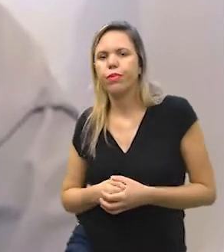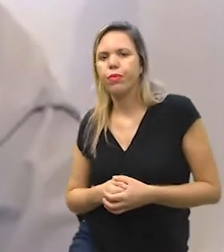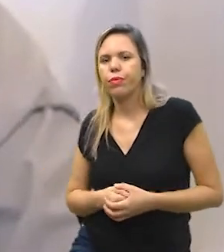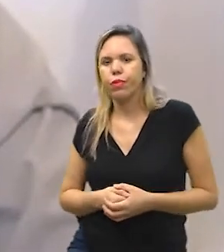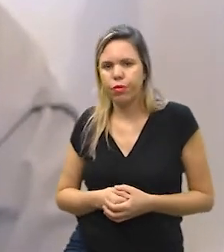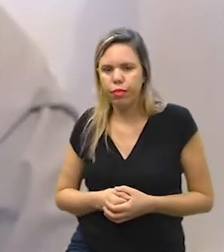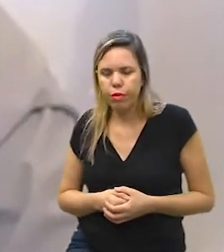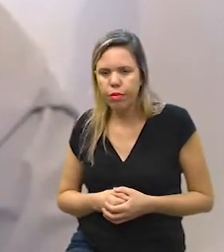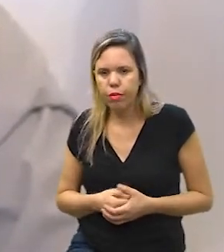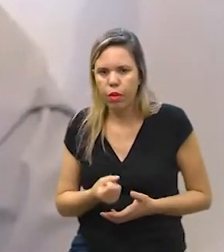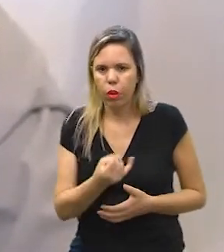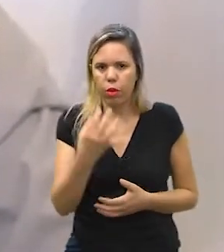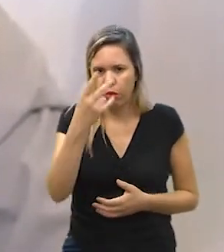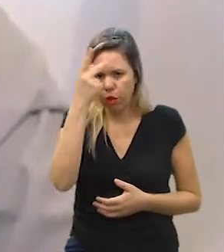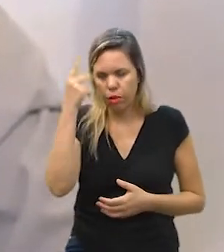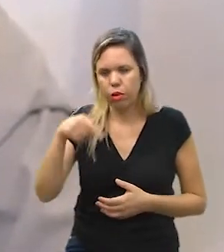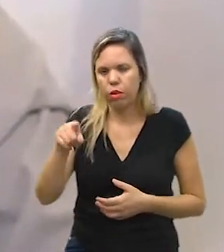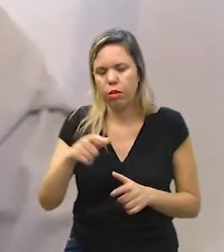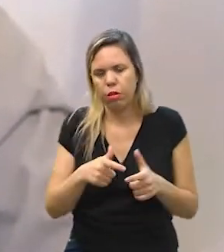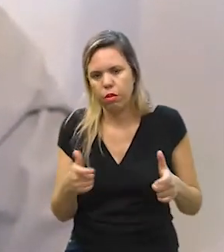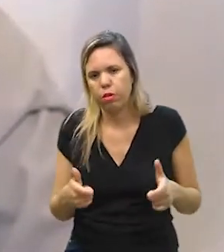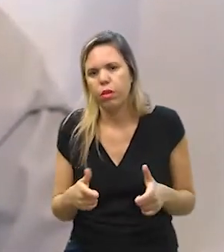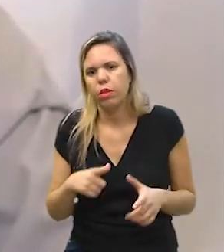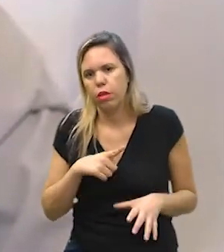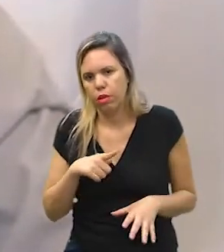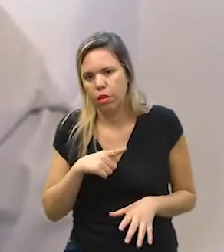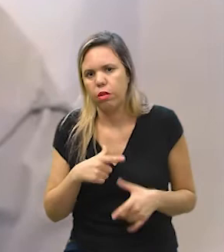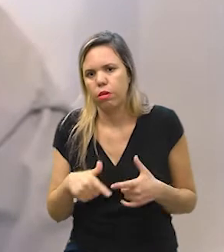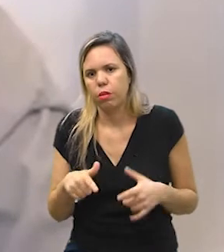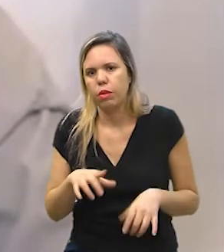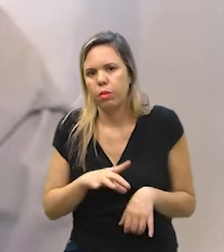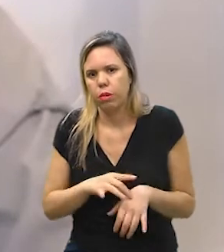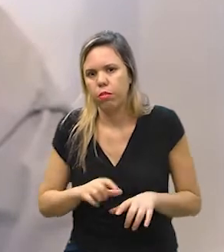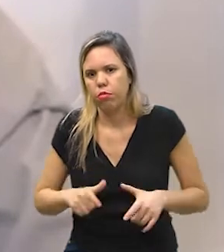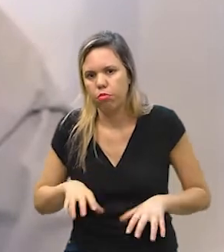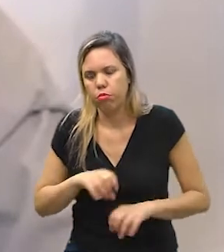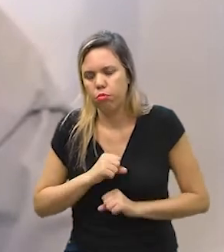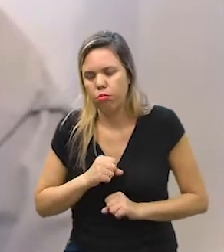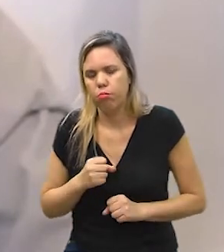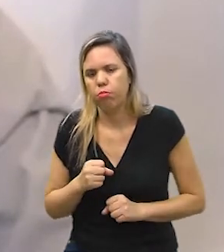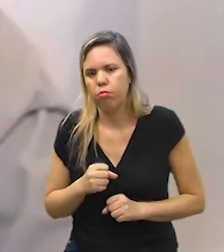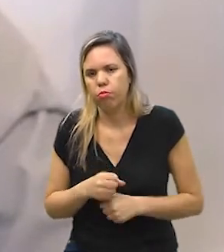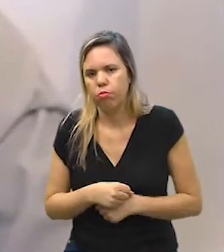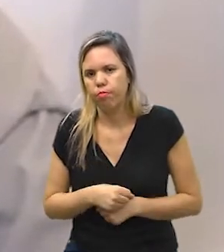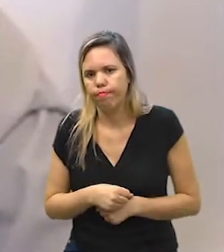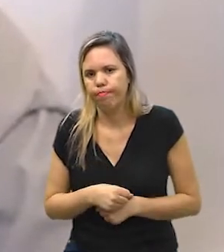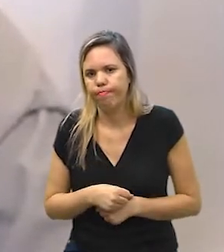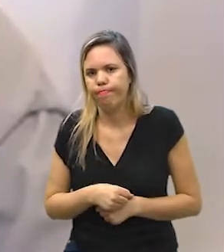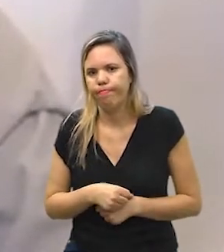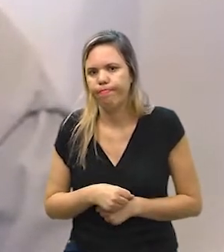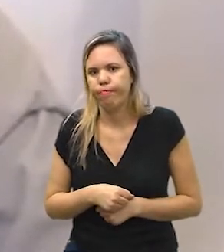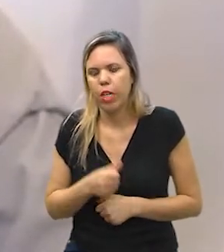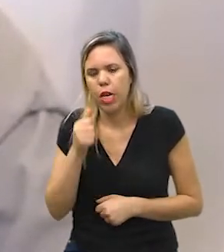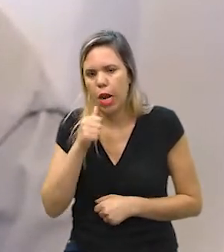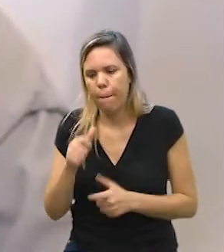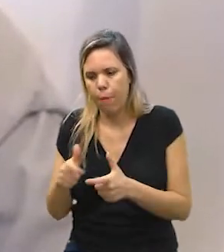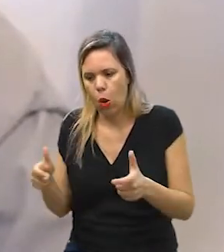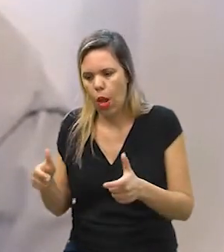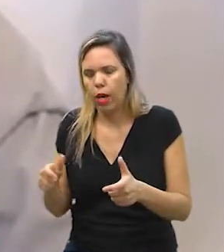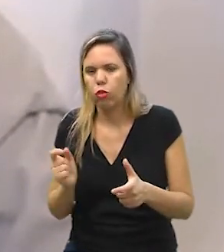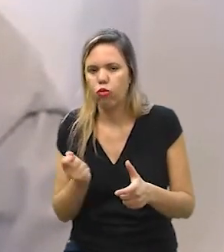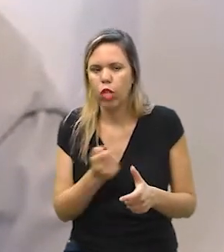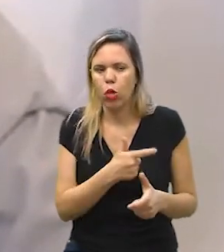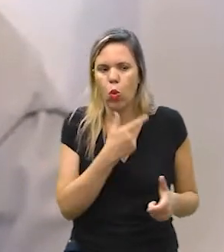a prevalência e incidência nas populações. Né? É cada vez mais frequente, é muito mais frequente na mulher do que no